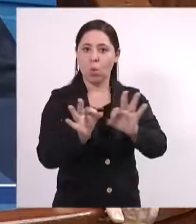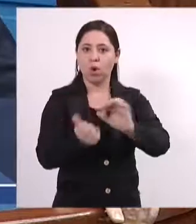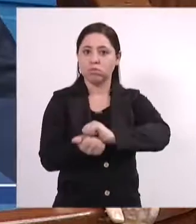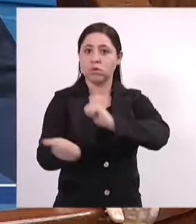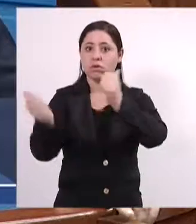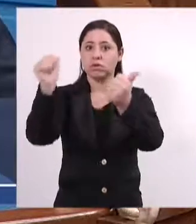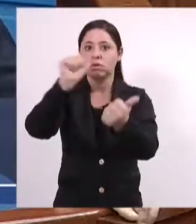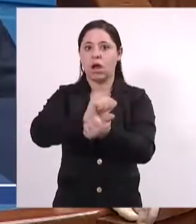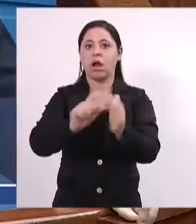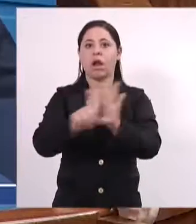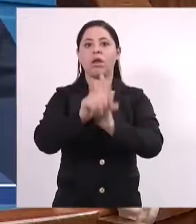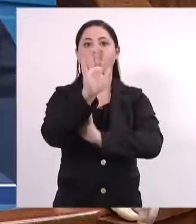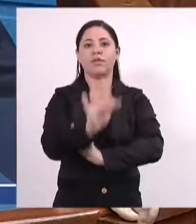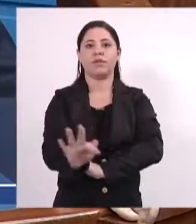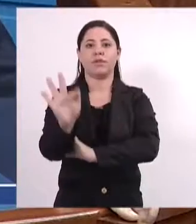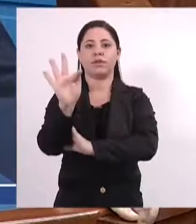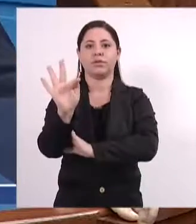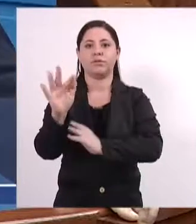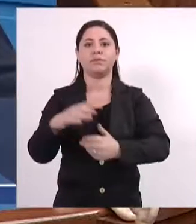lei federal.